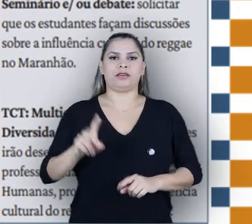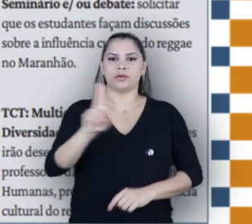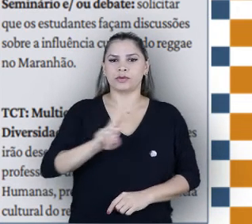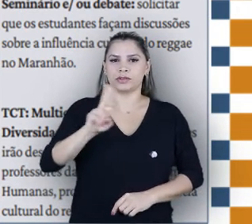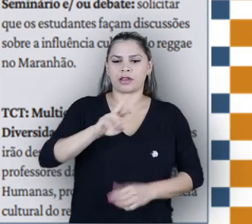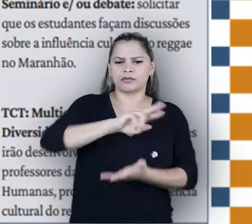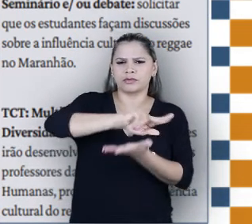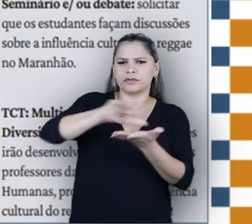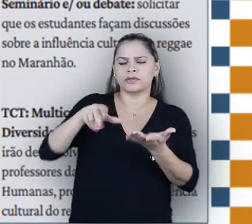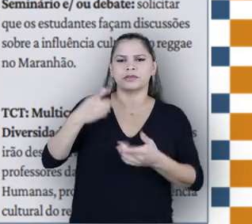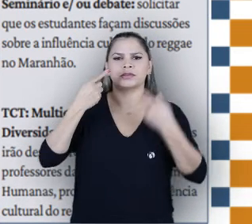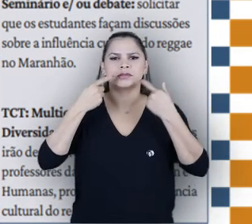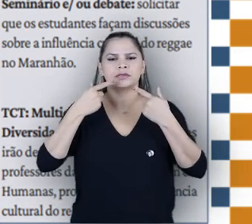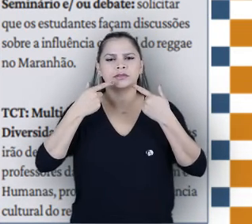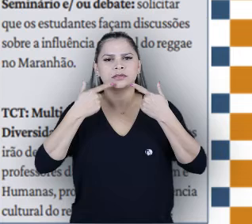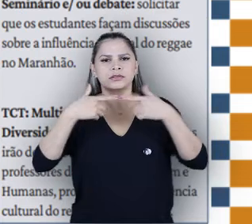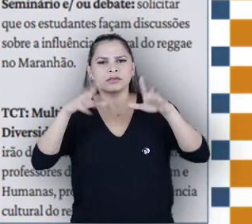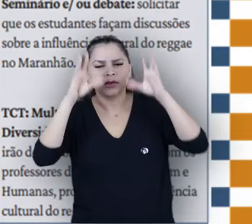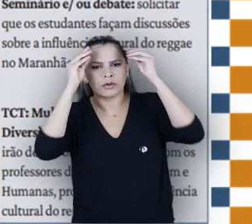quê? A